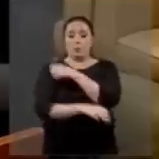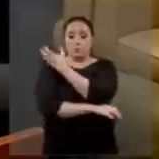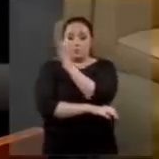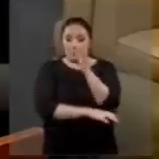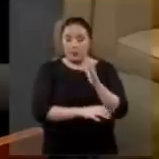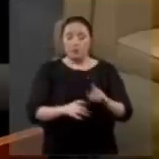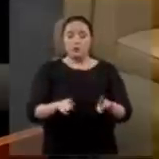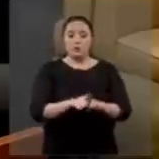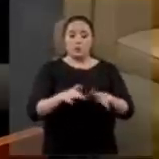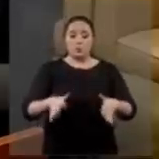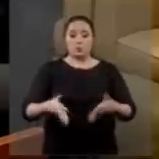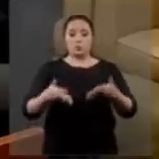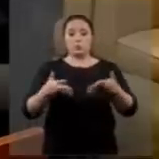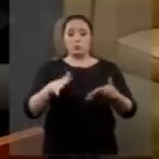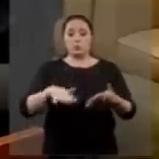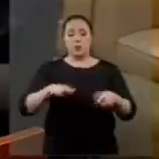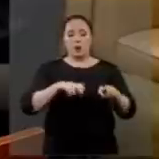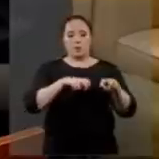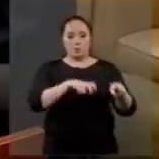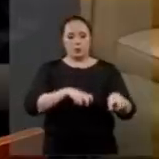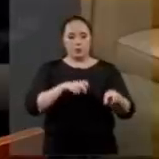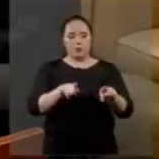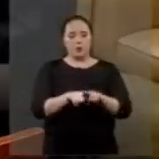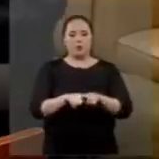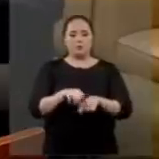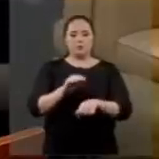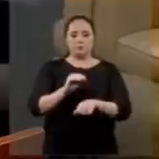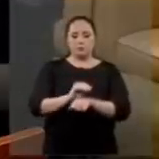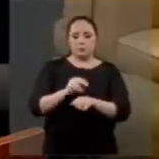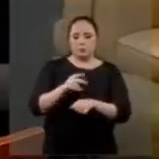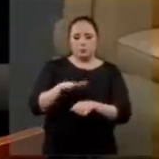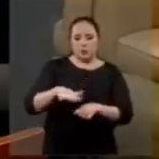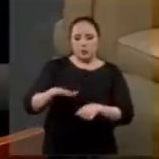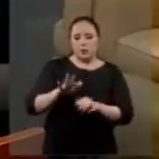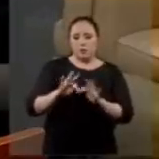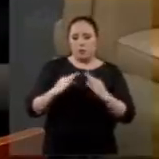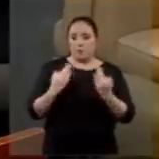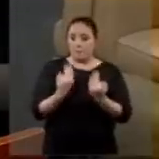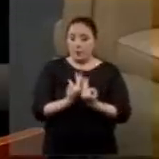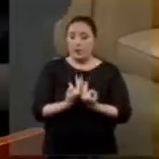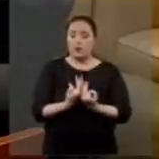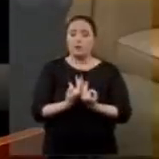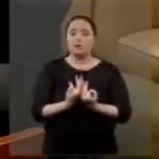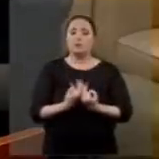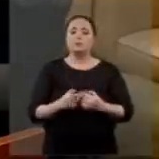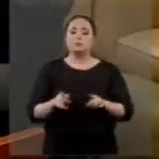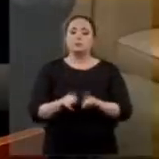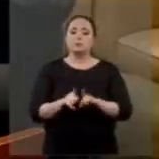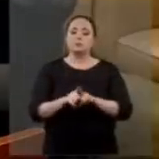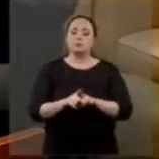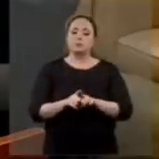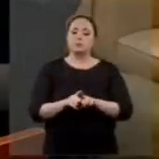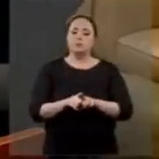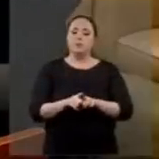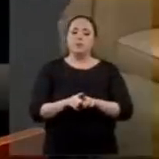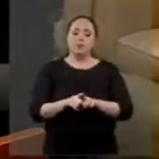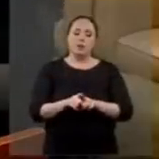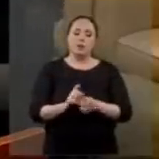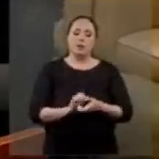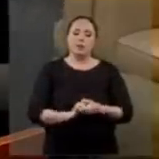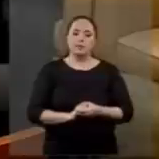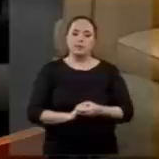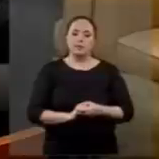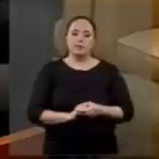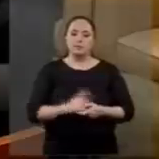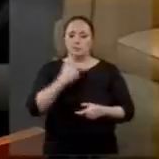proteção agropecuária e o abastecimento familiar. Abriu mão ainda de parte de sua competência suplementar para